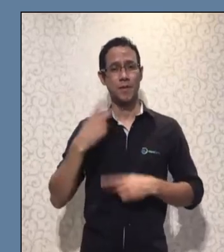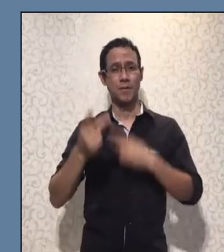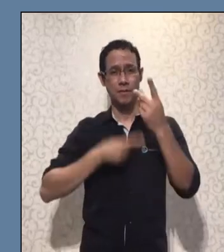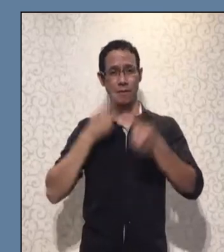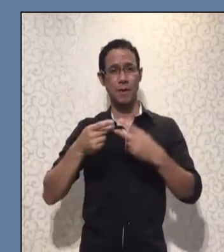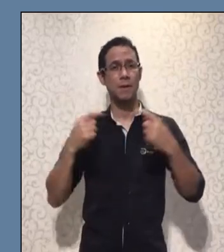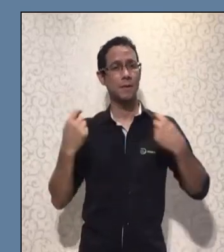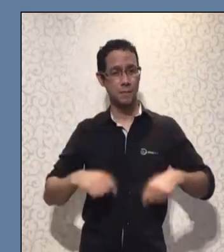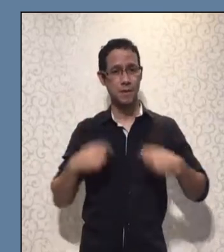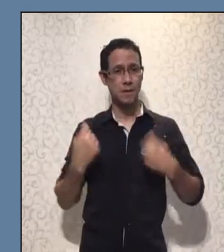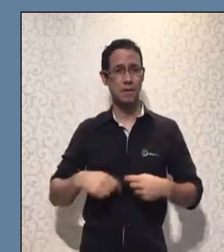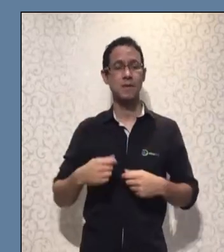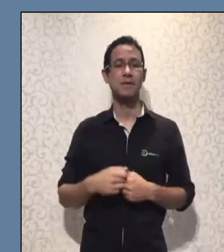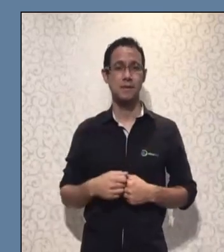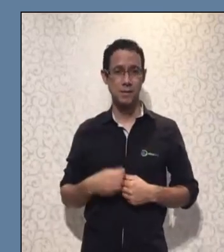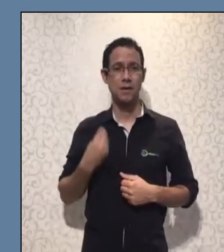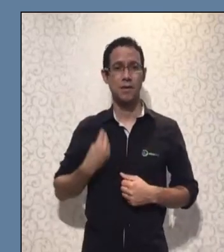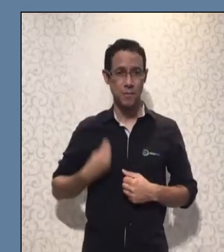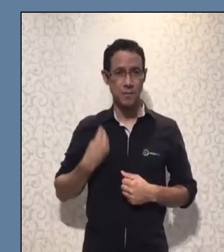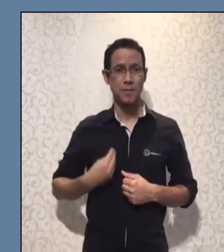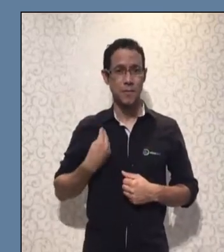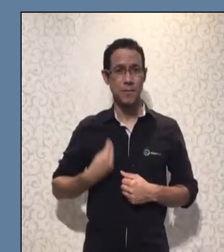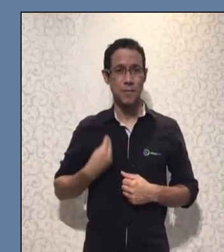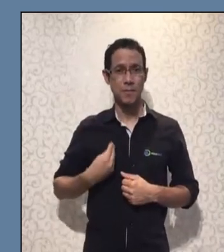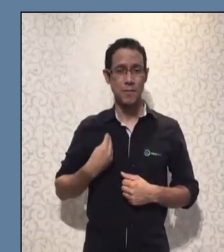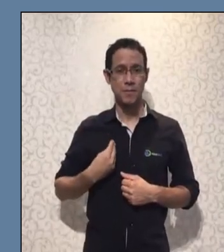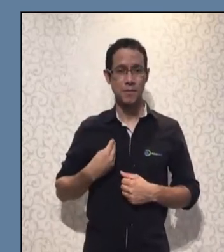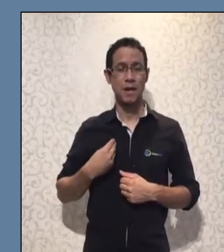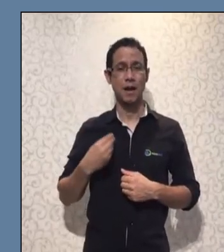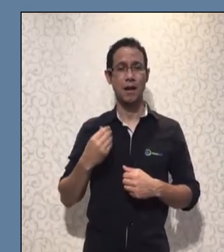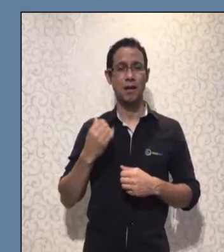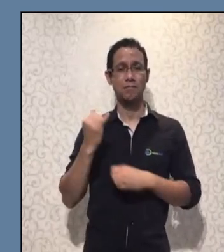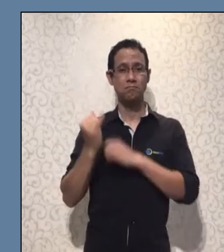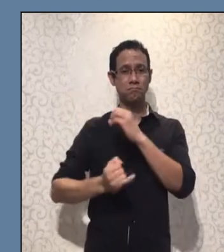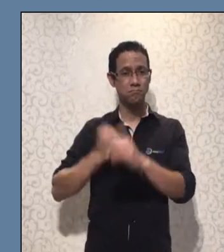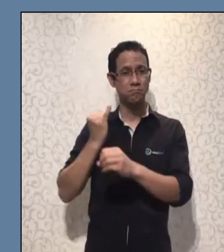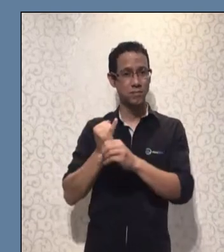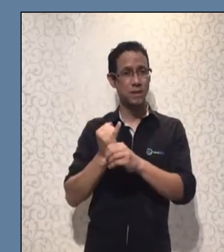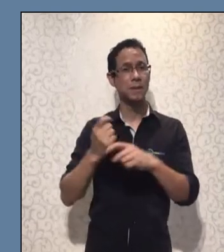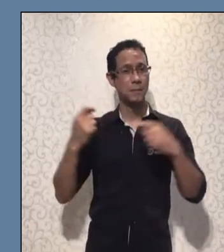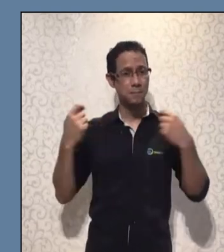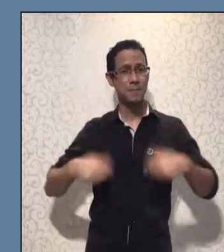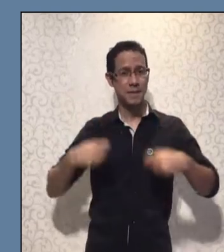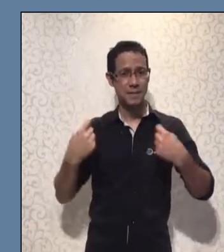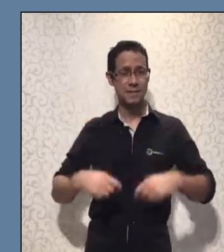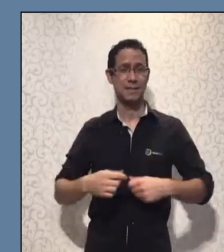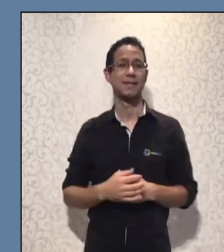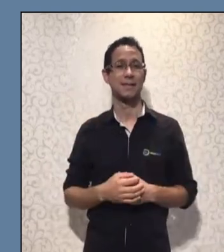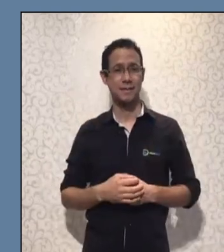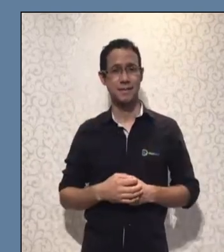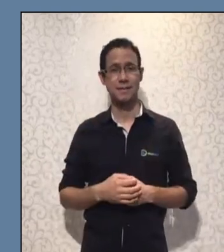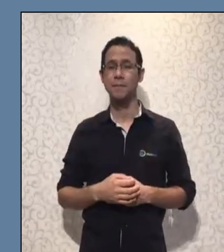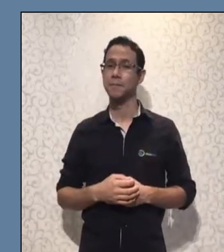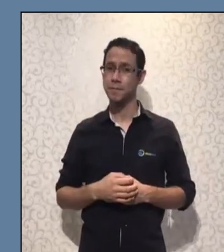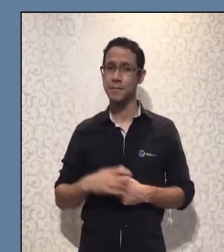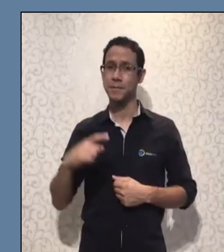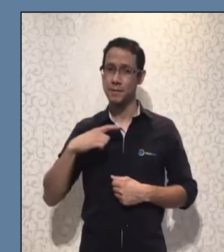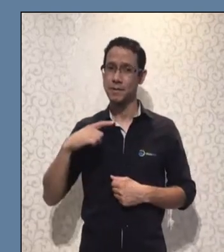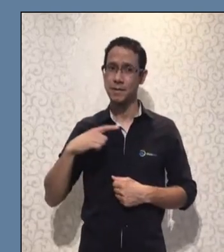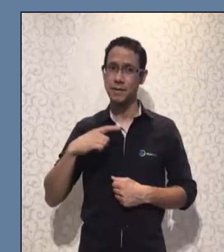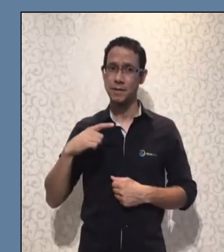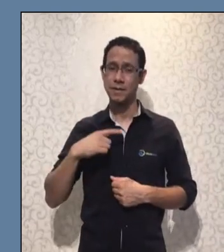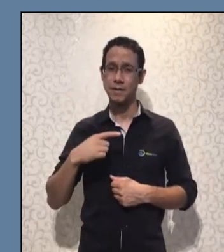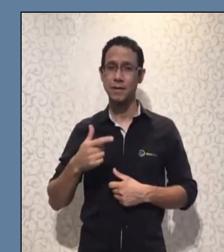necessidade de uma existência no campo digital. Essa existência que traz, na verdade, claro, esferas de